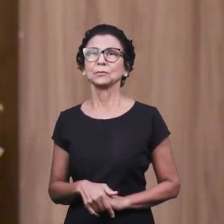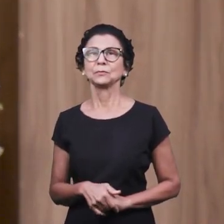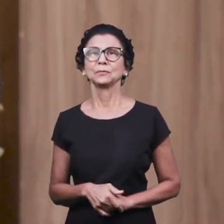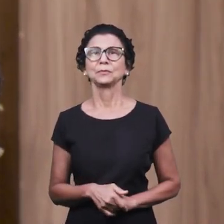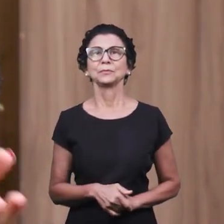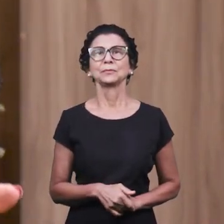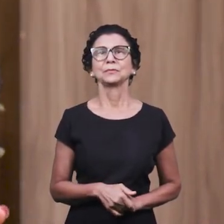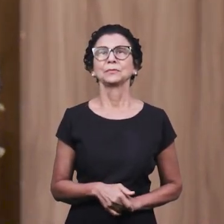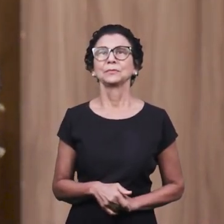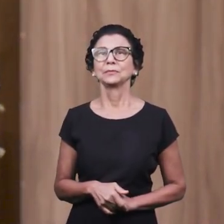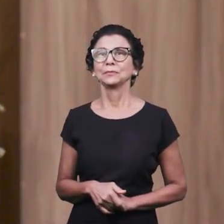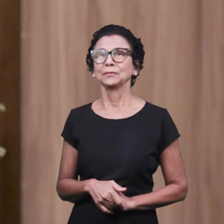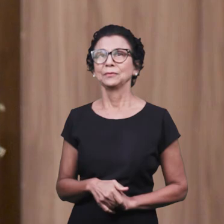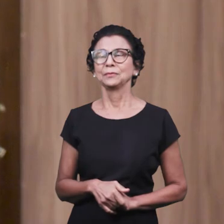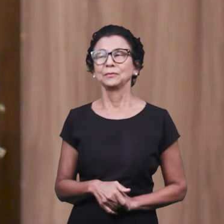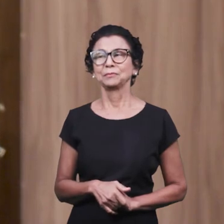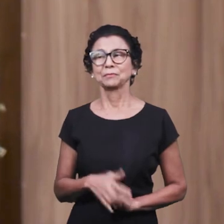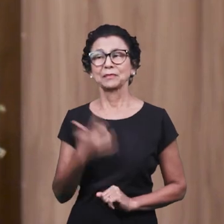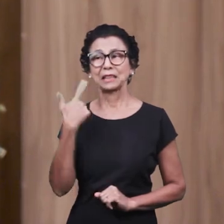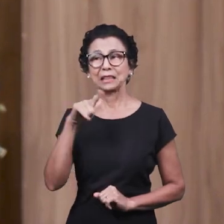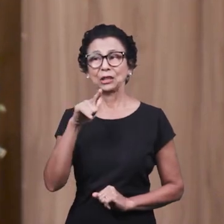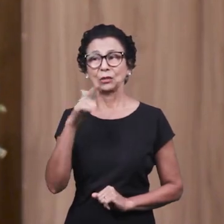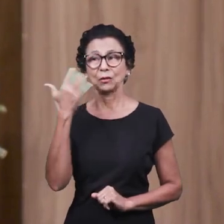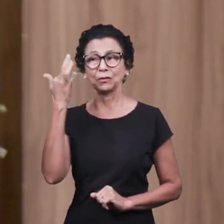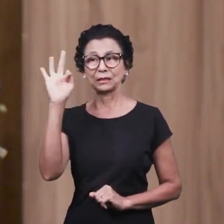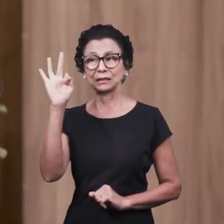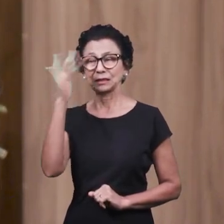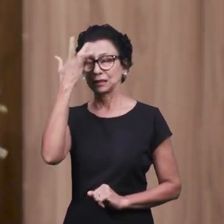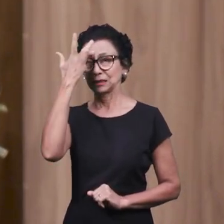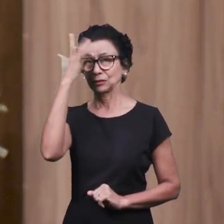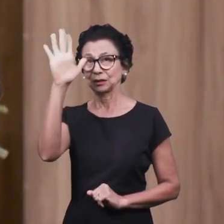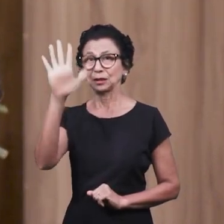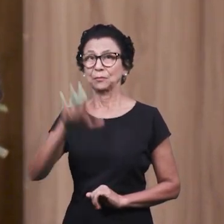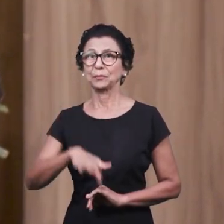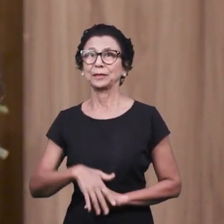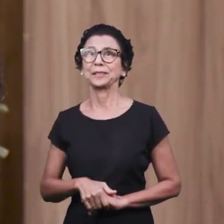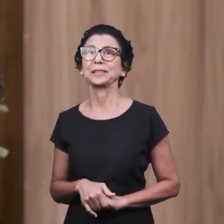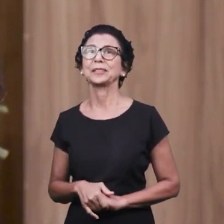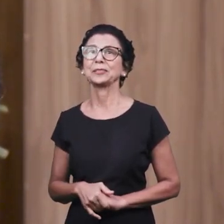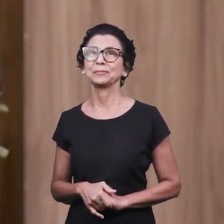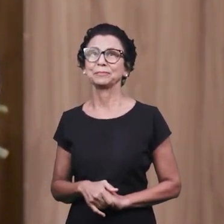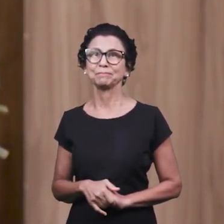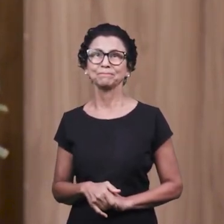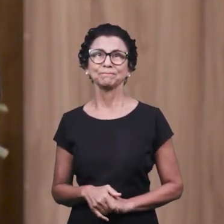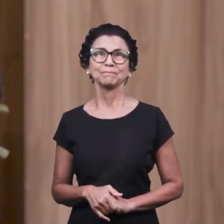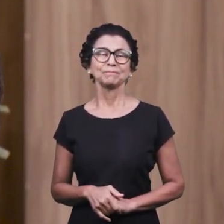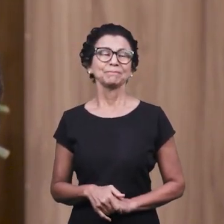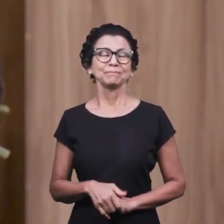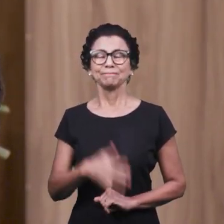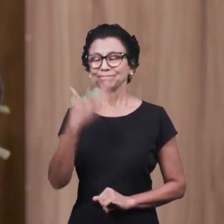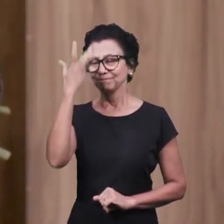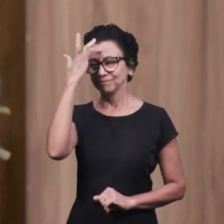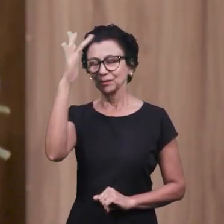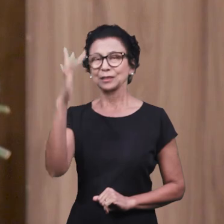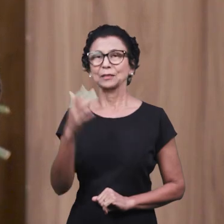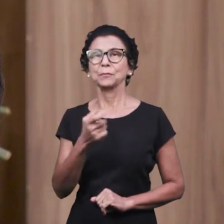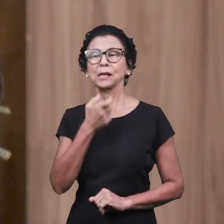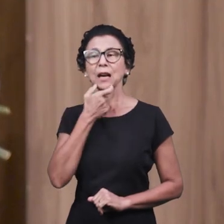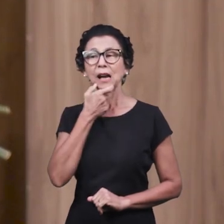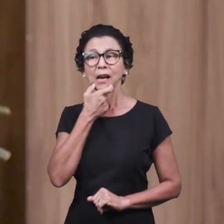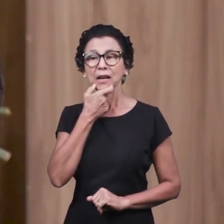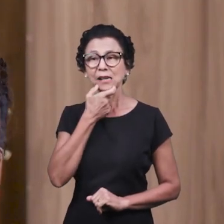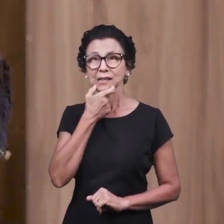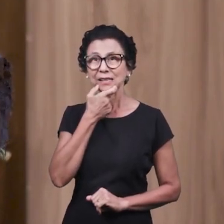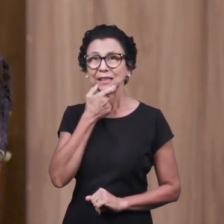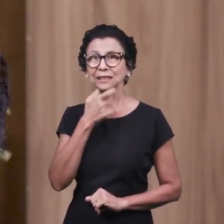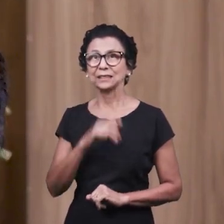cheguei lá sem saber nem falar francês. Sabia falar inglês e francês é um pessoal que, assim, eles não sabiam falar inglês na minha cidade. Então,